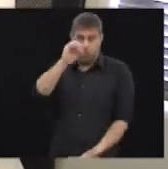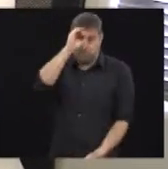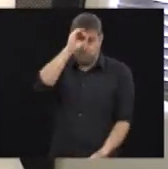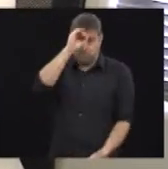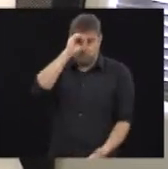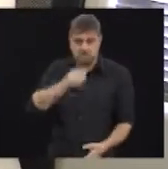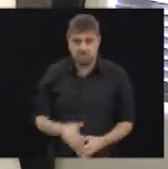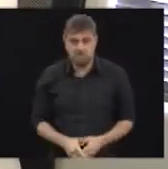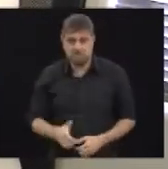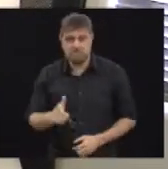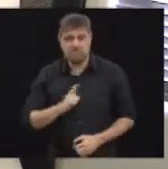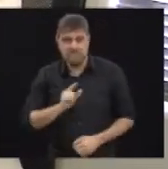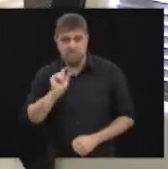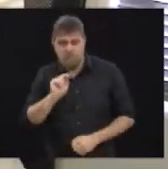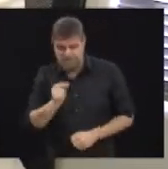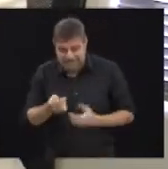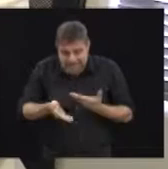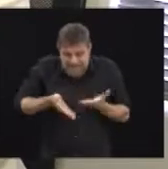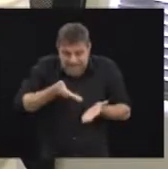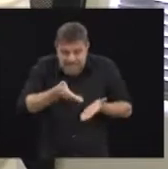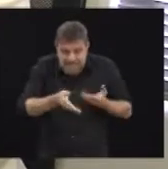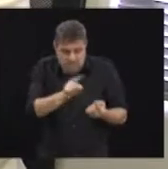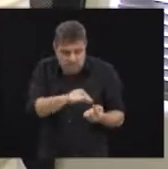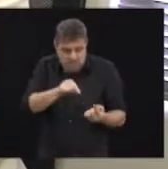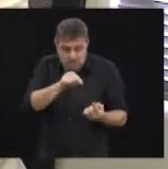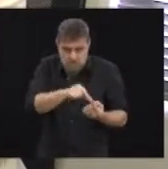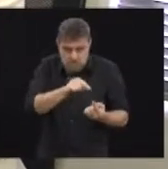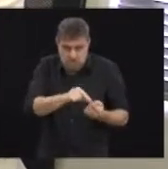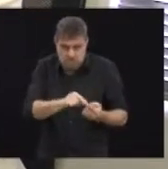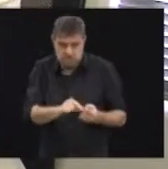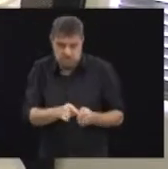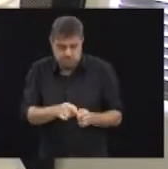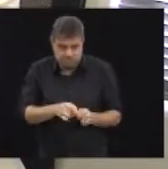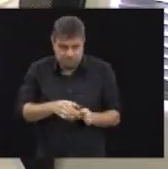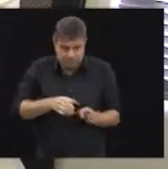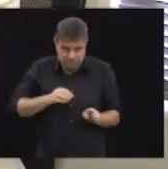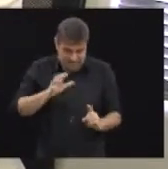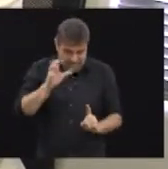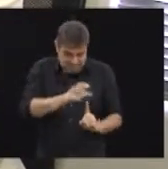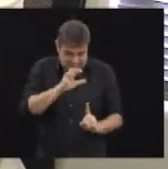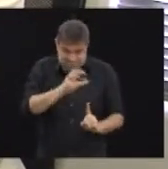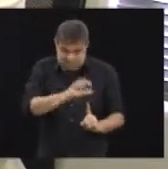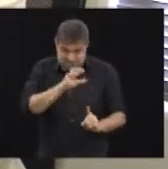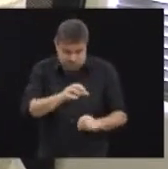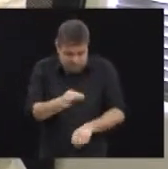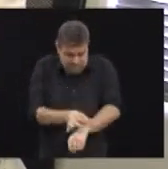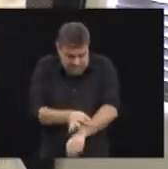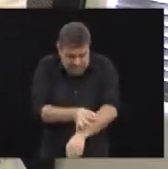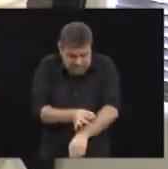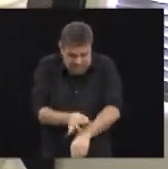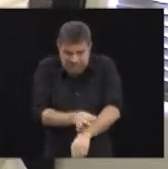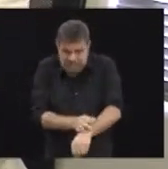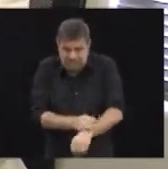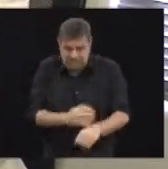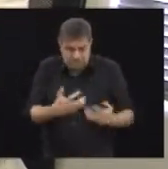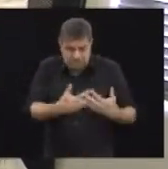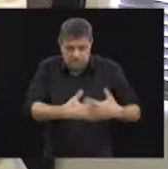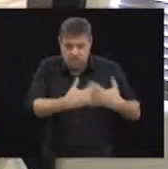a causa. Então, todos os tratamentos ficam mandando um comando para essa fabriquinha